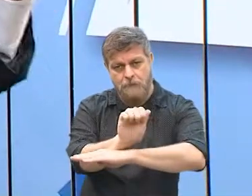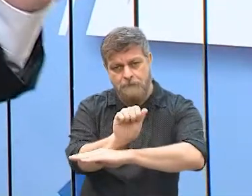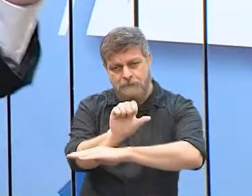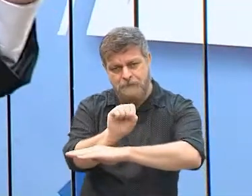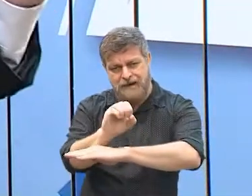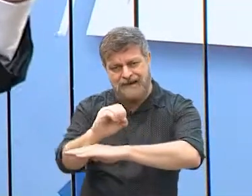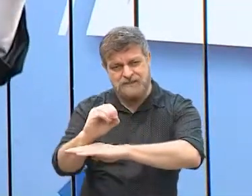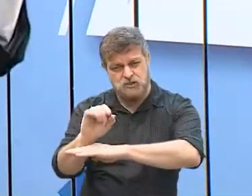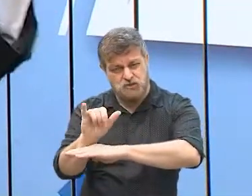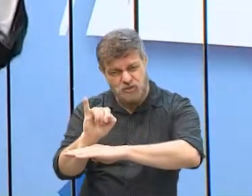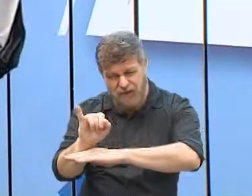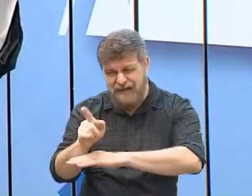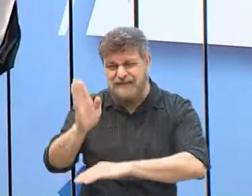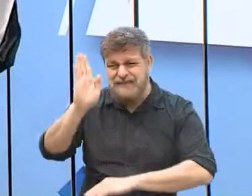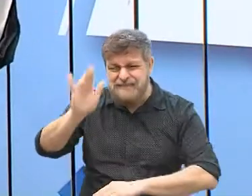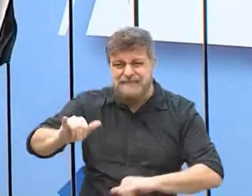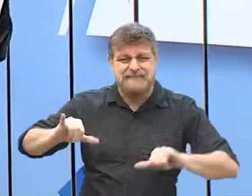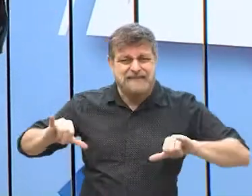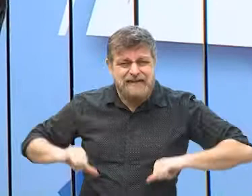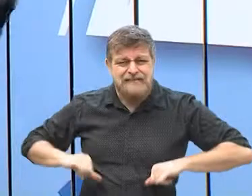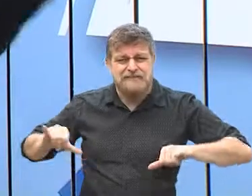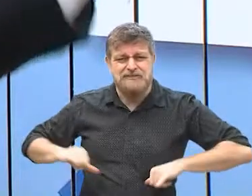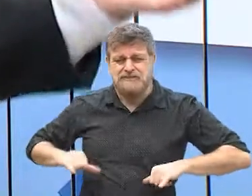sendo penalizada desde que